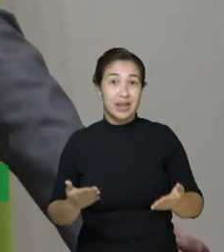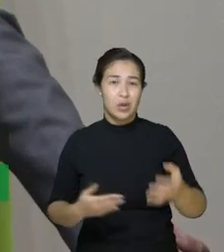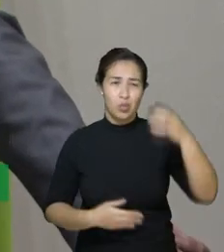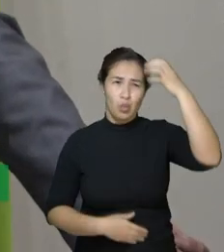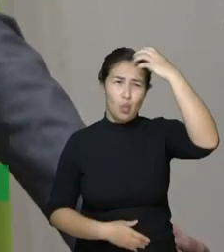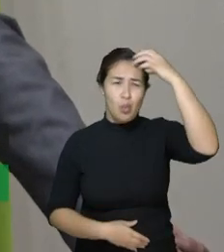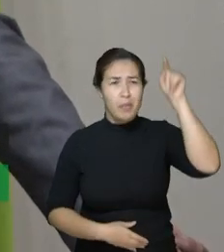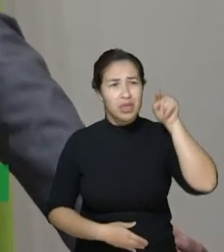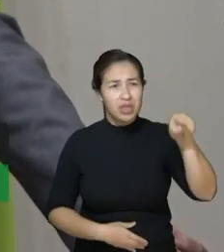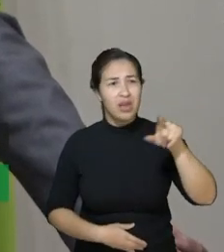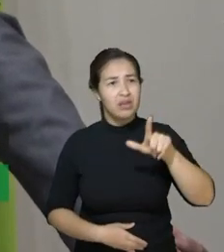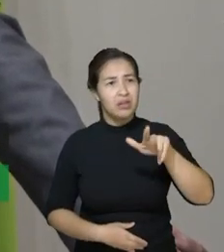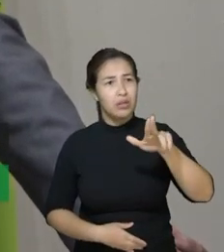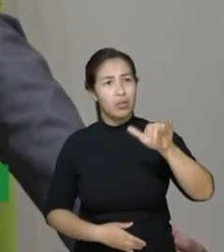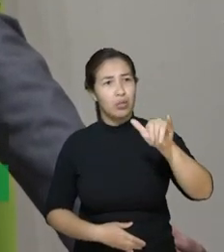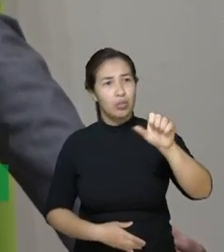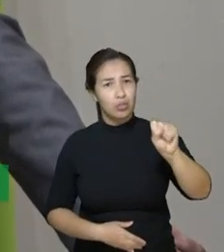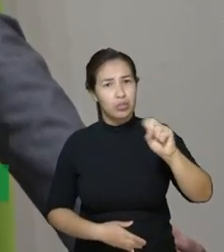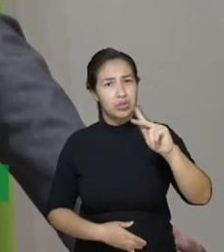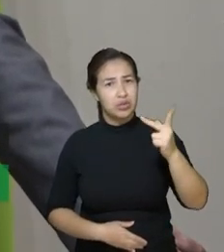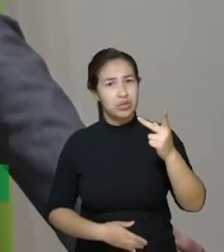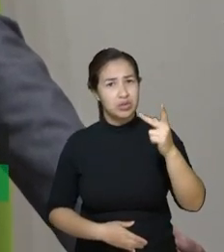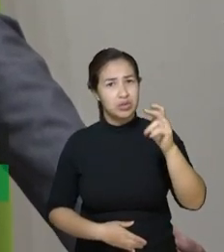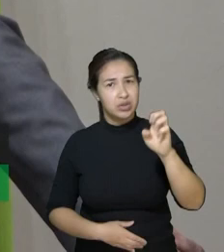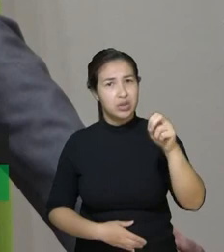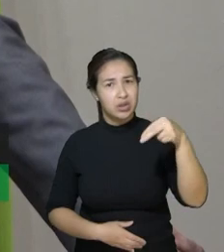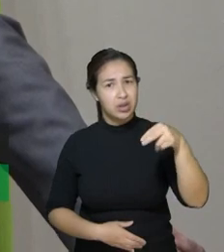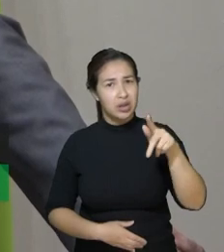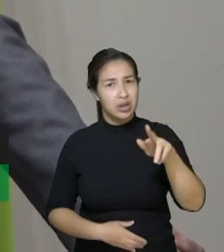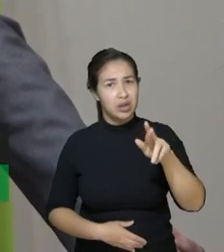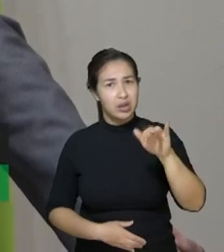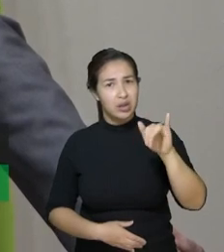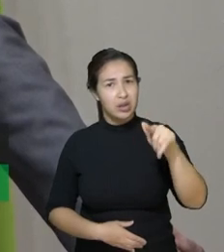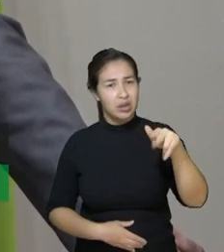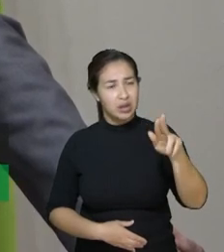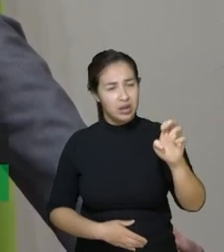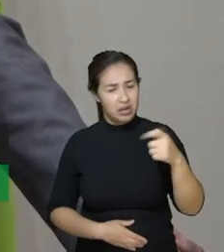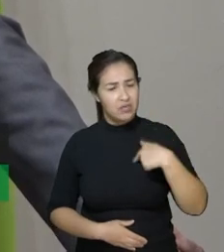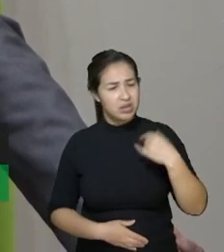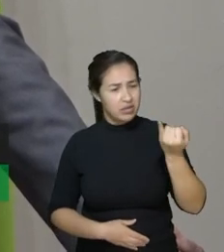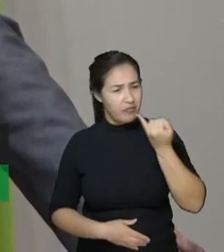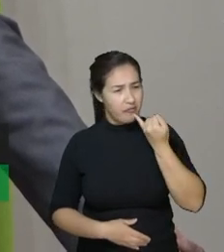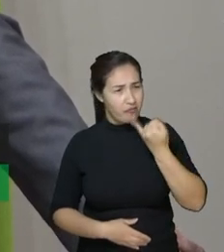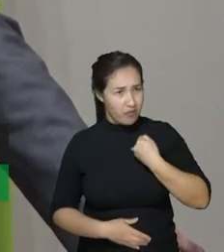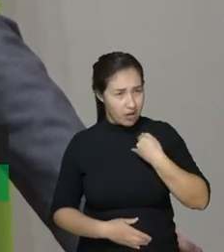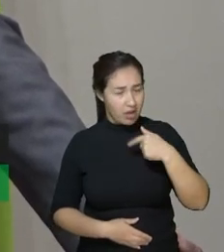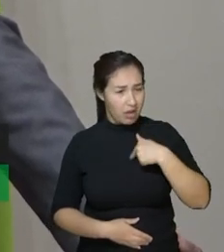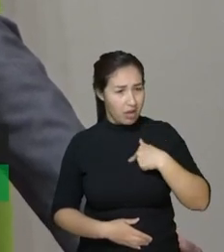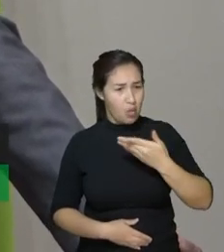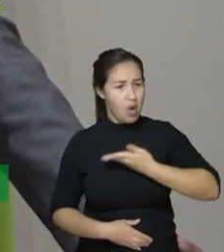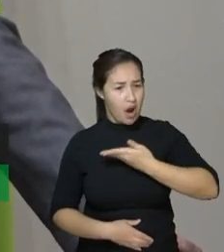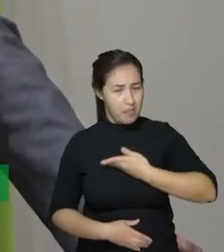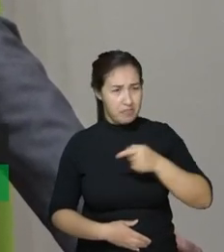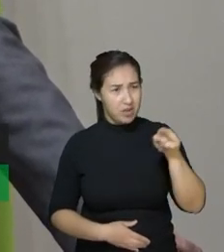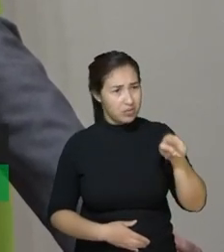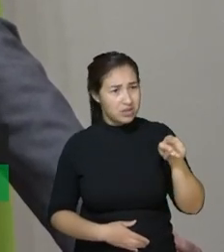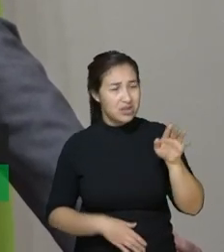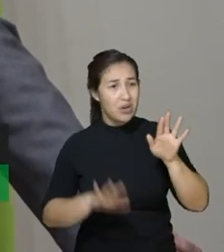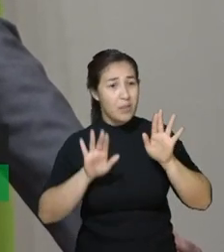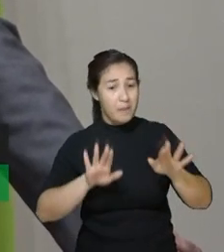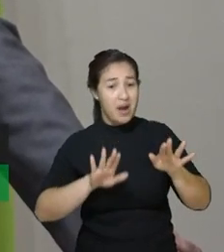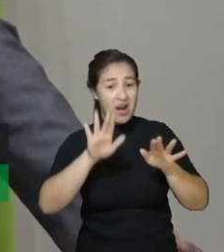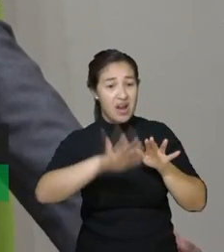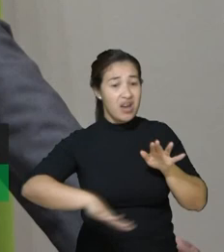Henrique. Você se diz meu amigo, Luiz Henrique, e eu acredito nisso, mas uma região